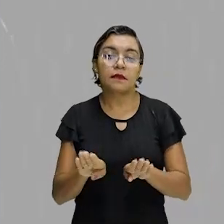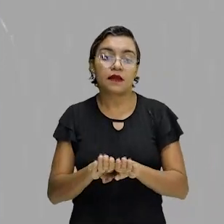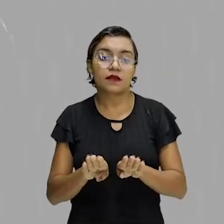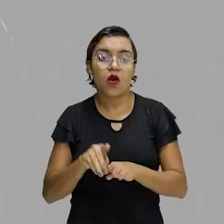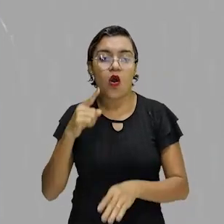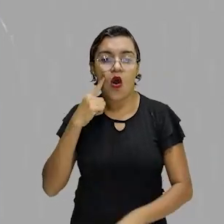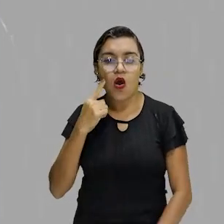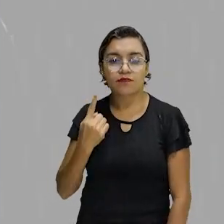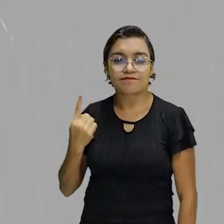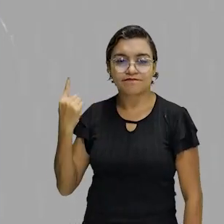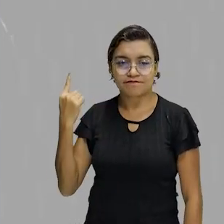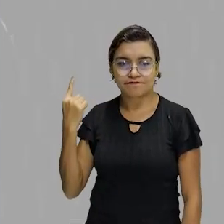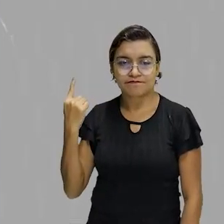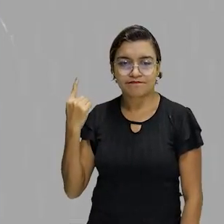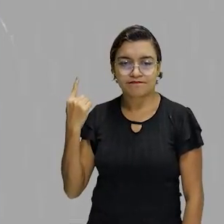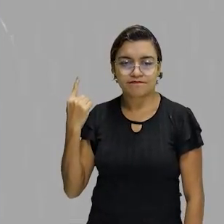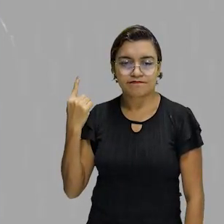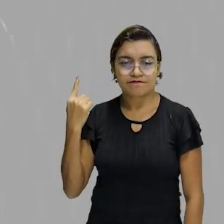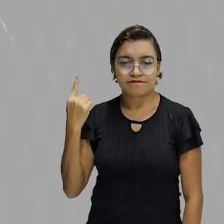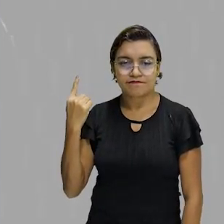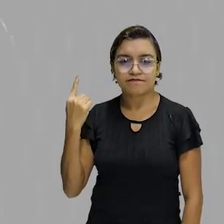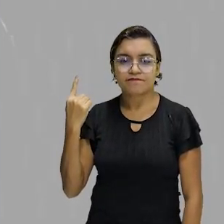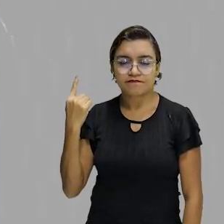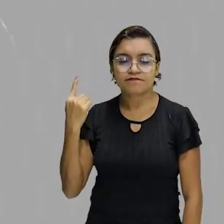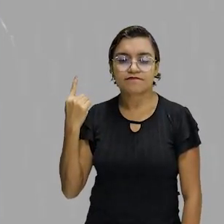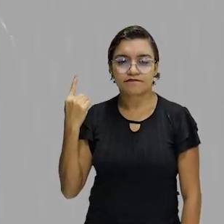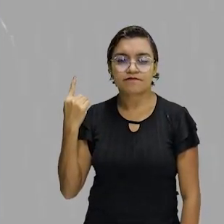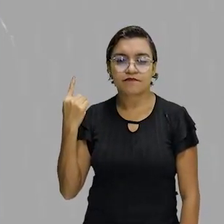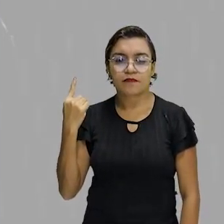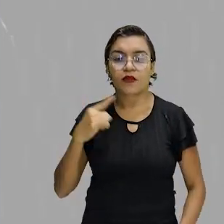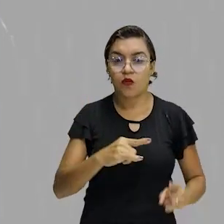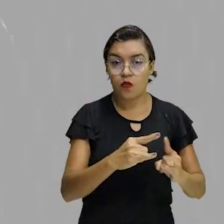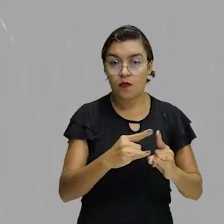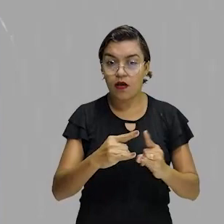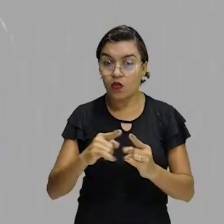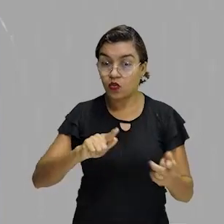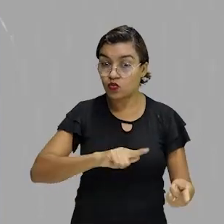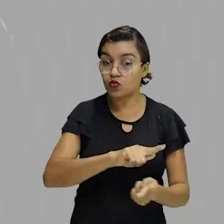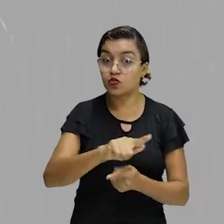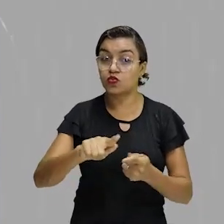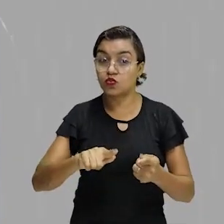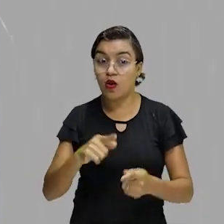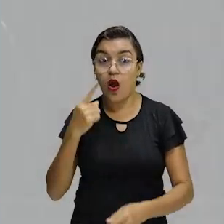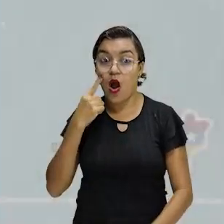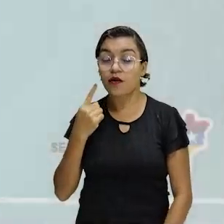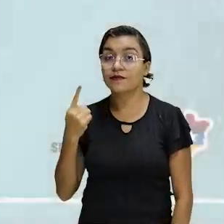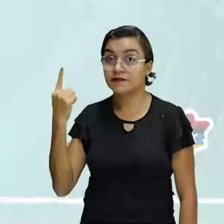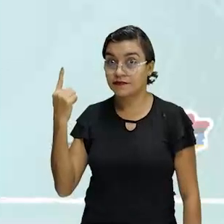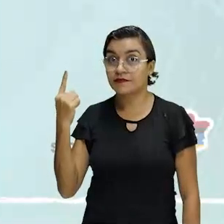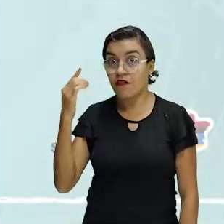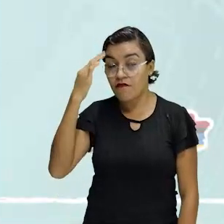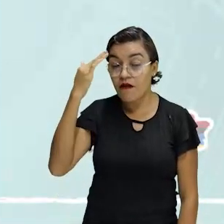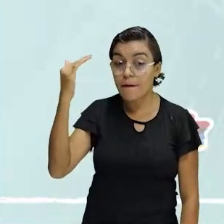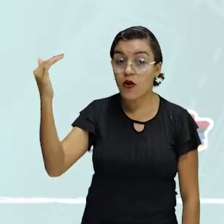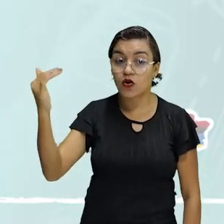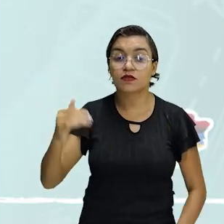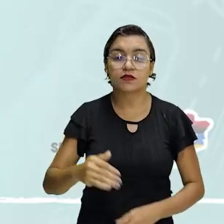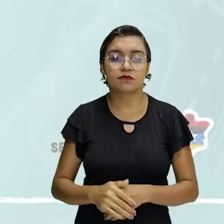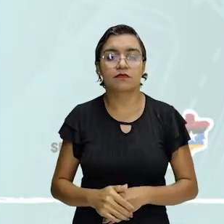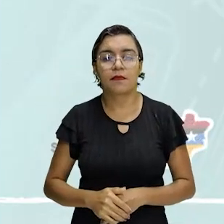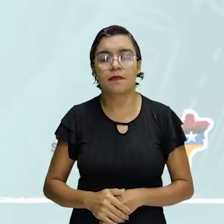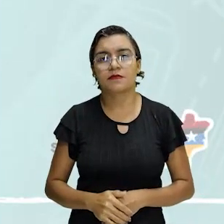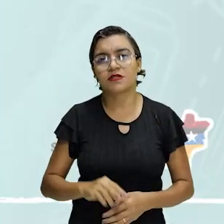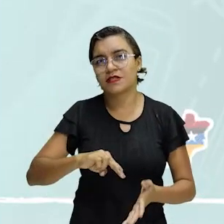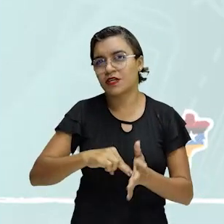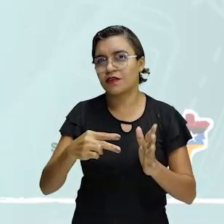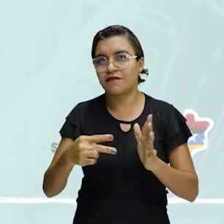uma outra ONG internacional ambientalista que é muito famosa, chamada de Greenpeace. Se a gente traduzir para o português, fica Paz